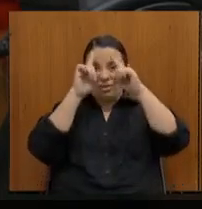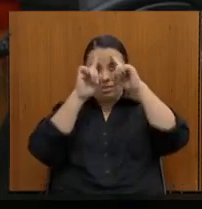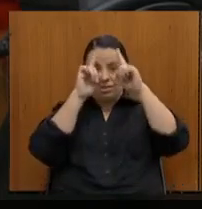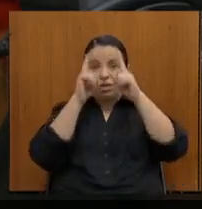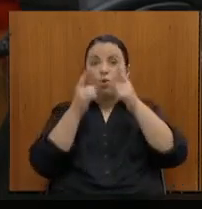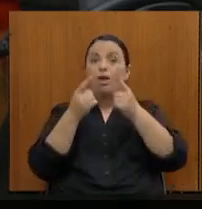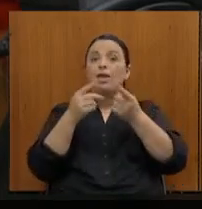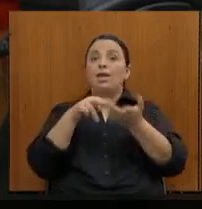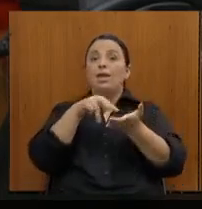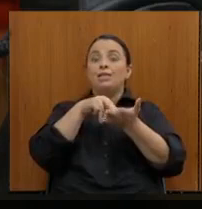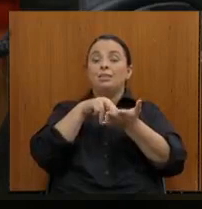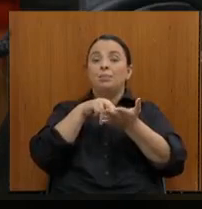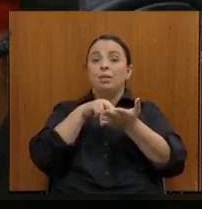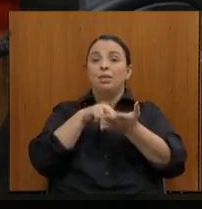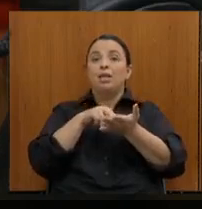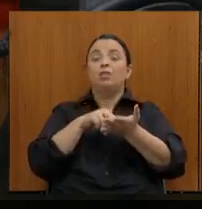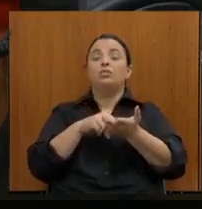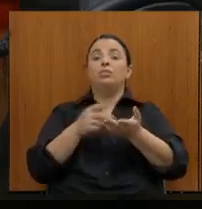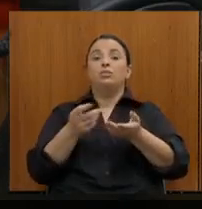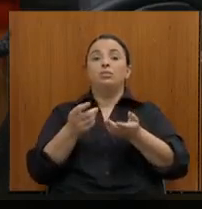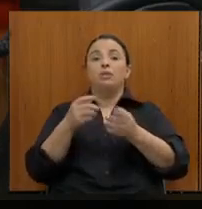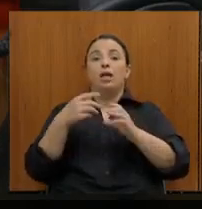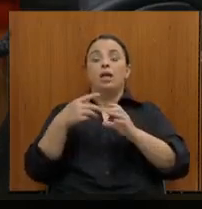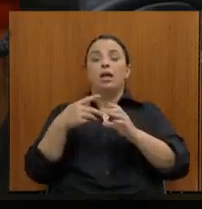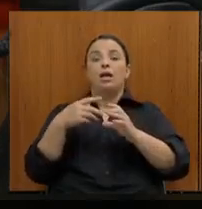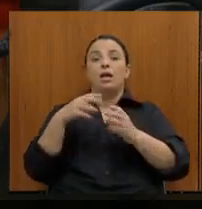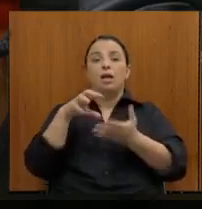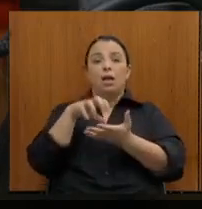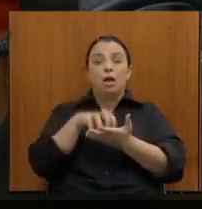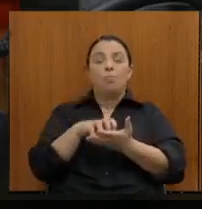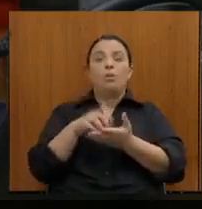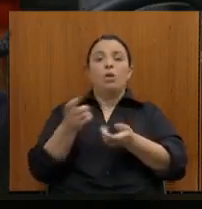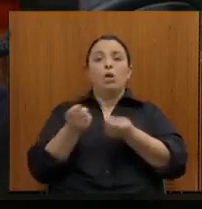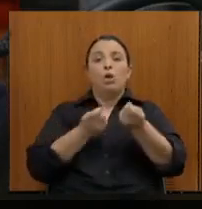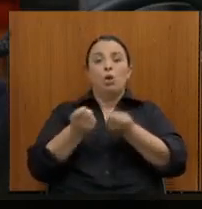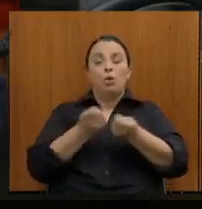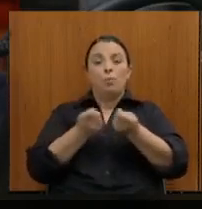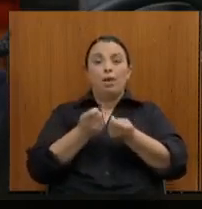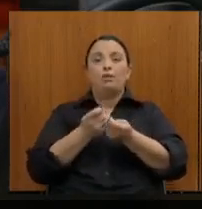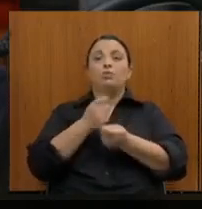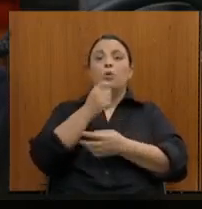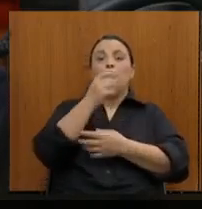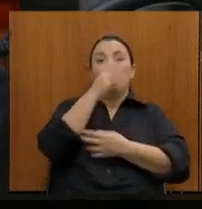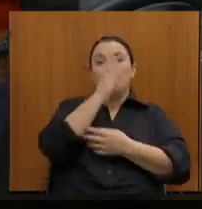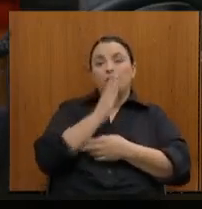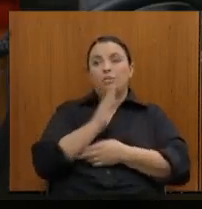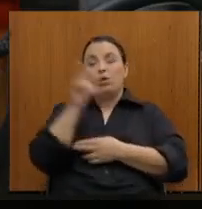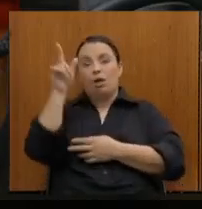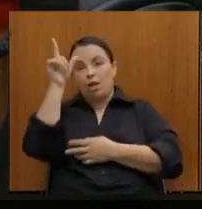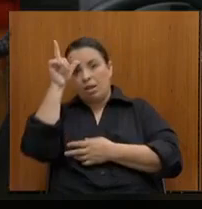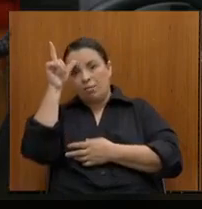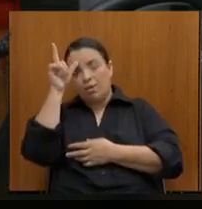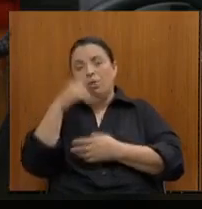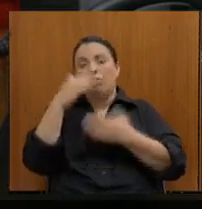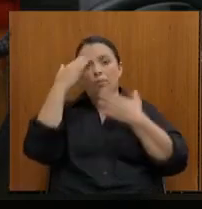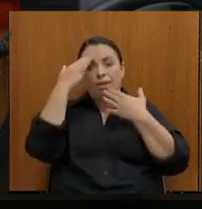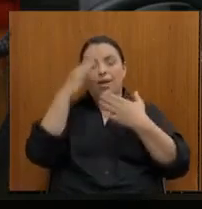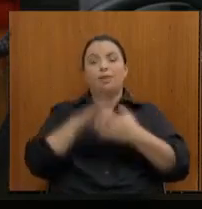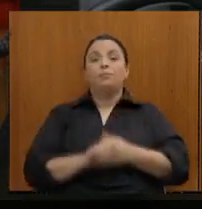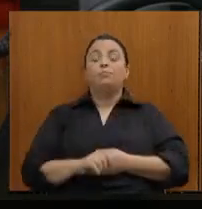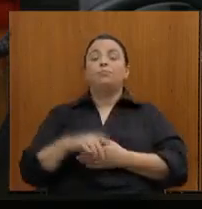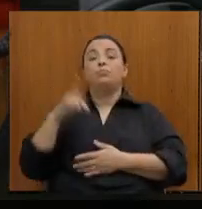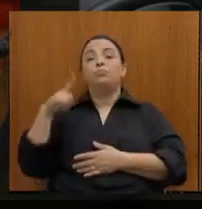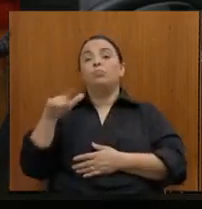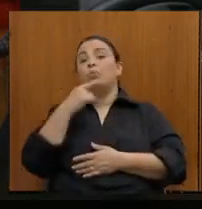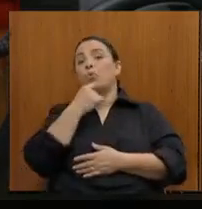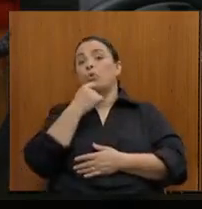comércio brasil-alemanha do Rio de Janeiro Muito obrigado do Anderson o Charles Tang